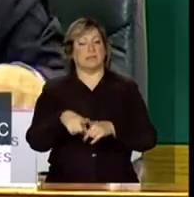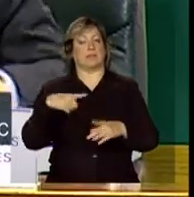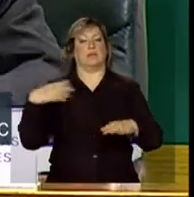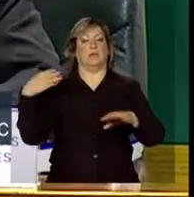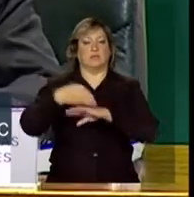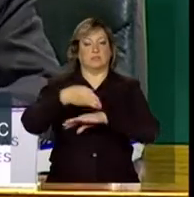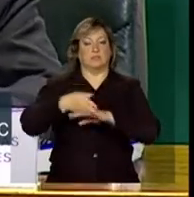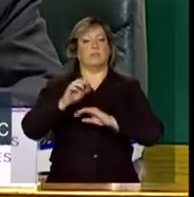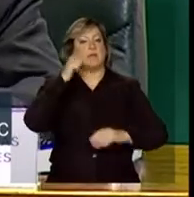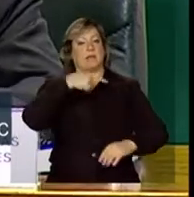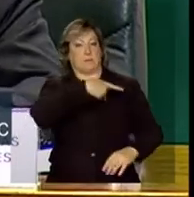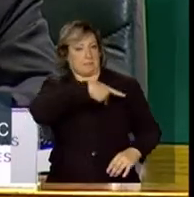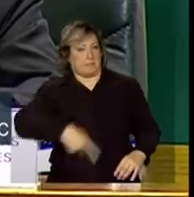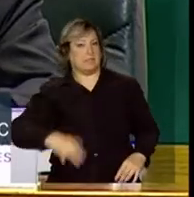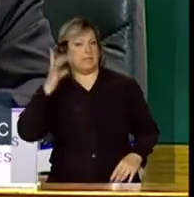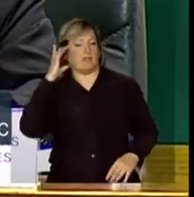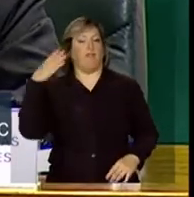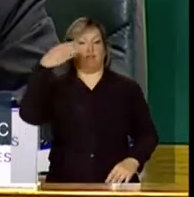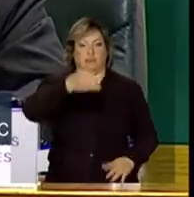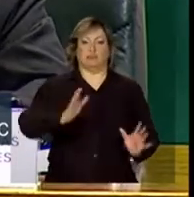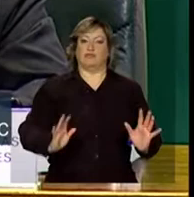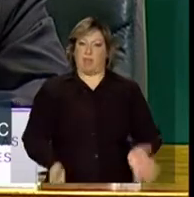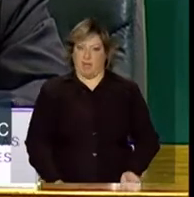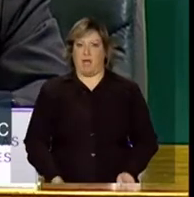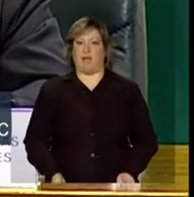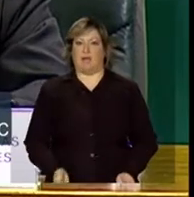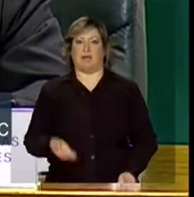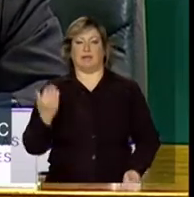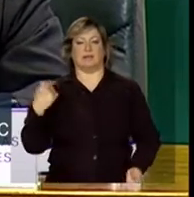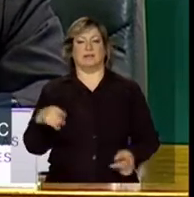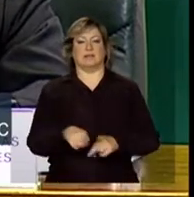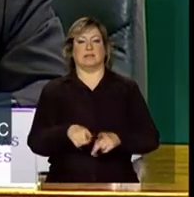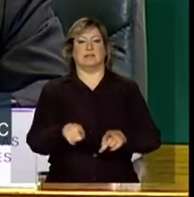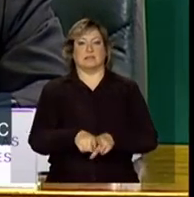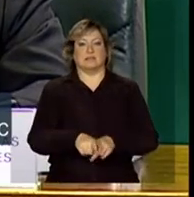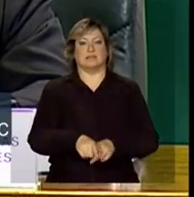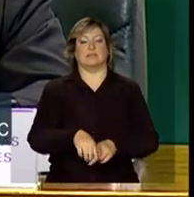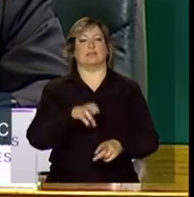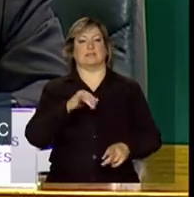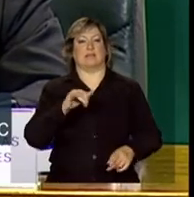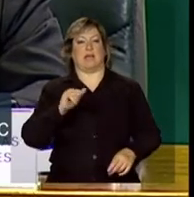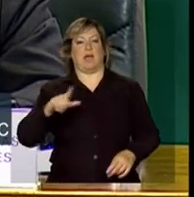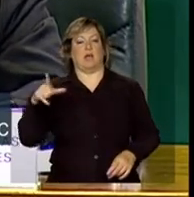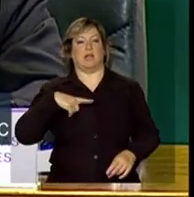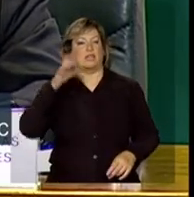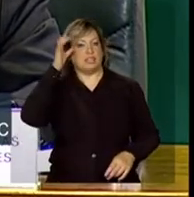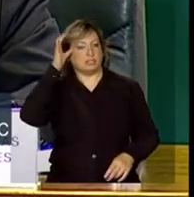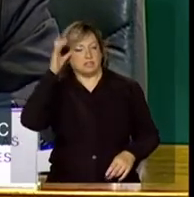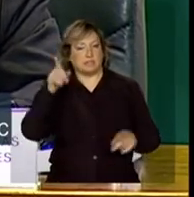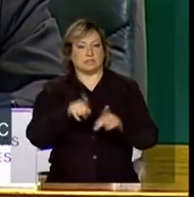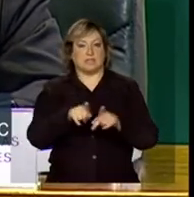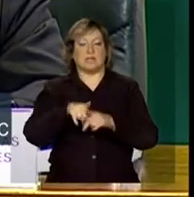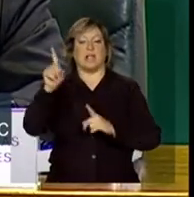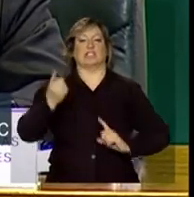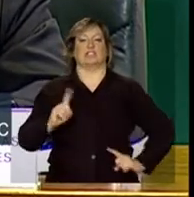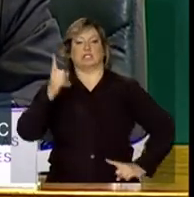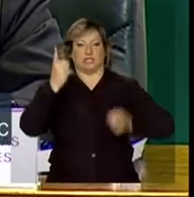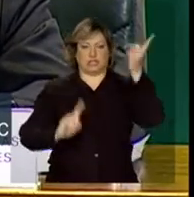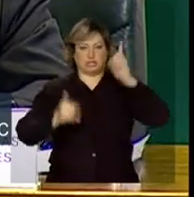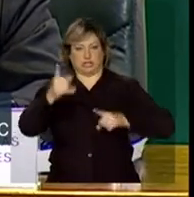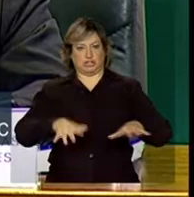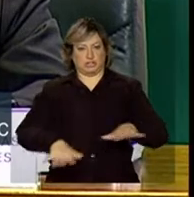da presença da República bem como acial na China a expomin no Chile